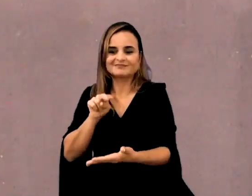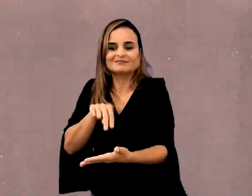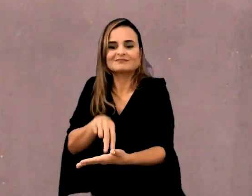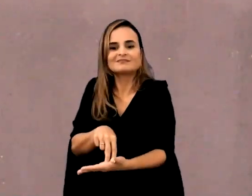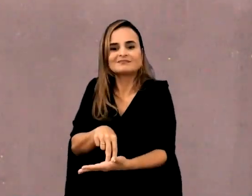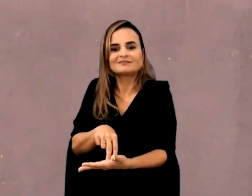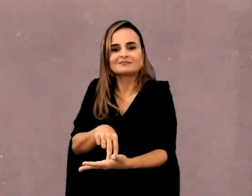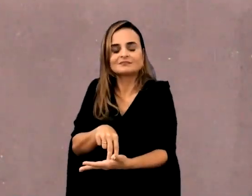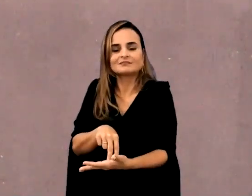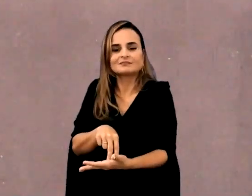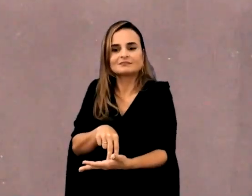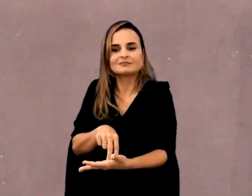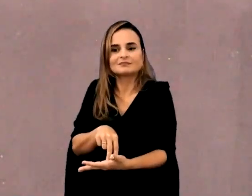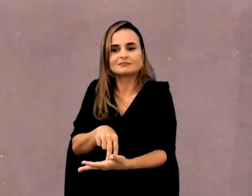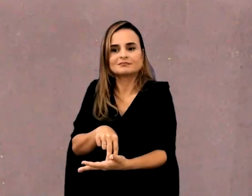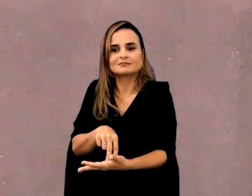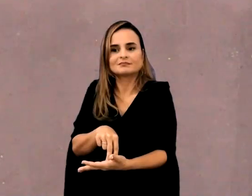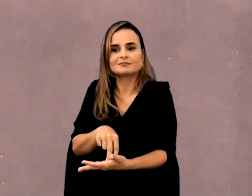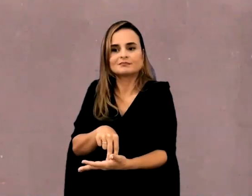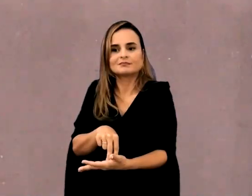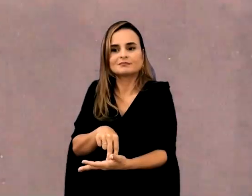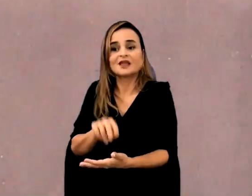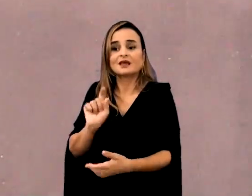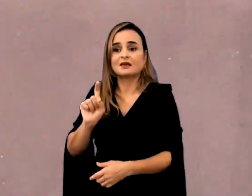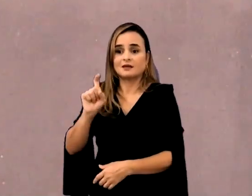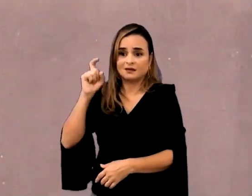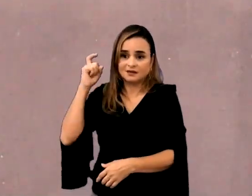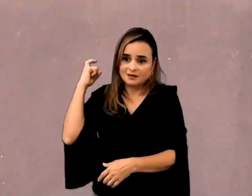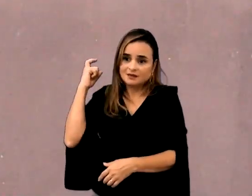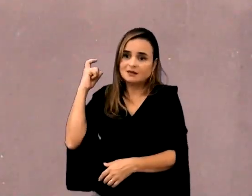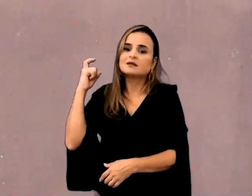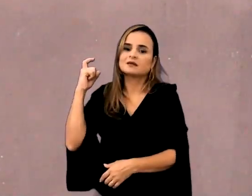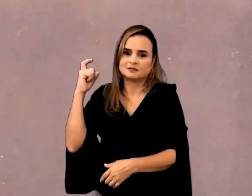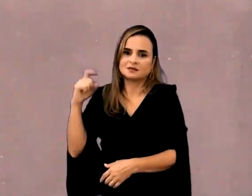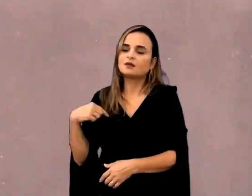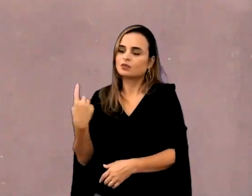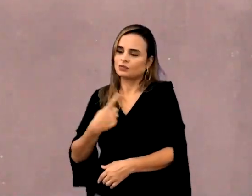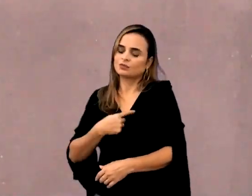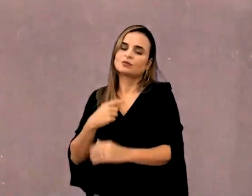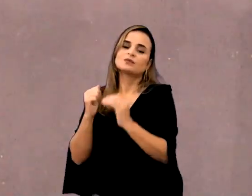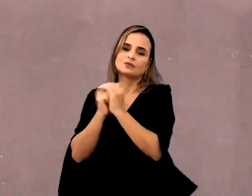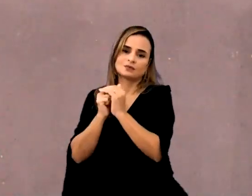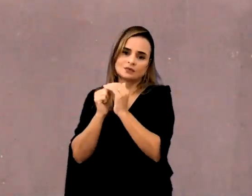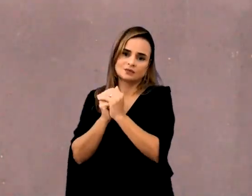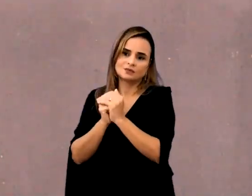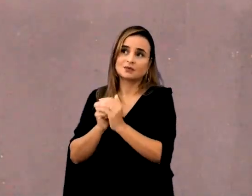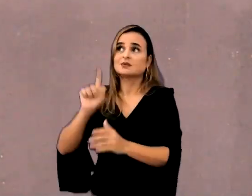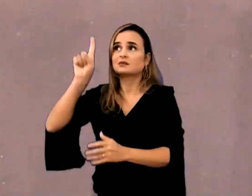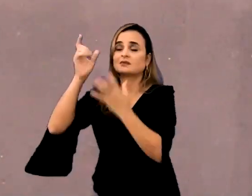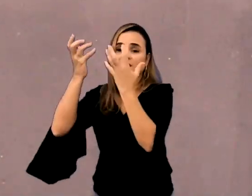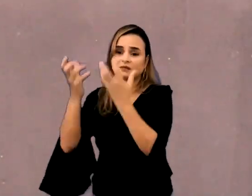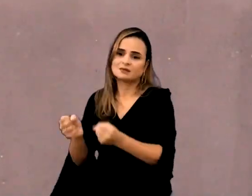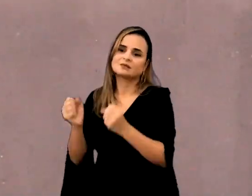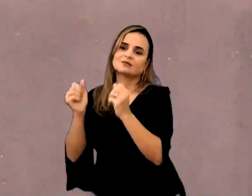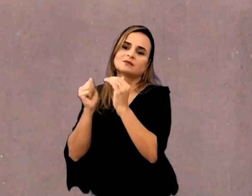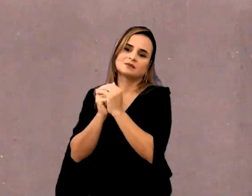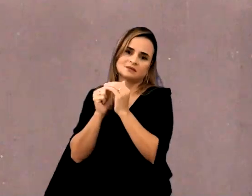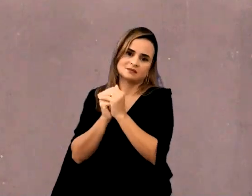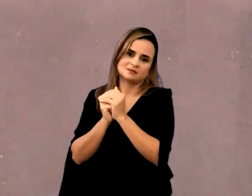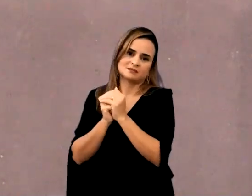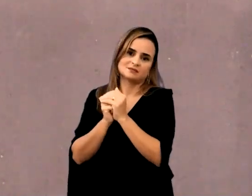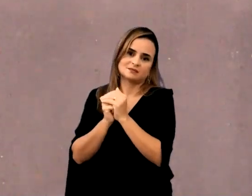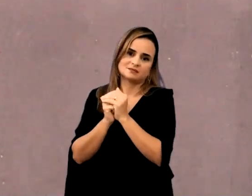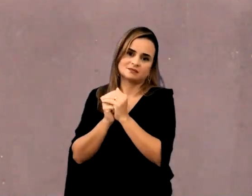faz parte das nossas orações. De um Deus que nos ouviu, no momento em que